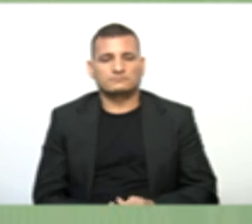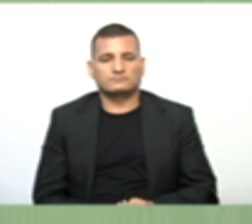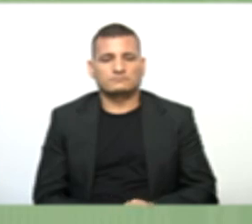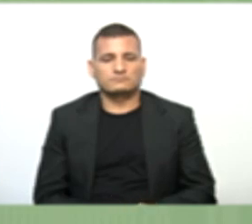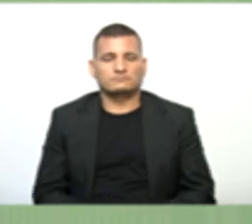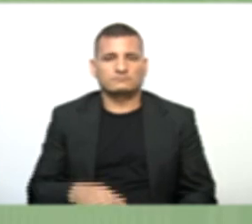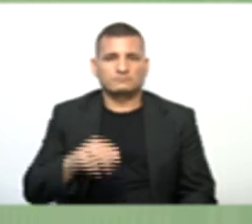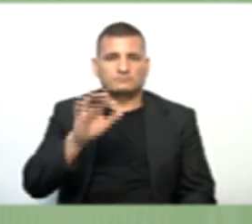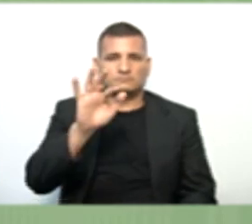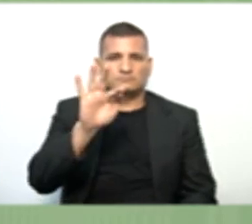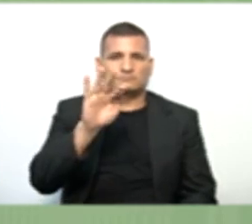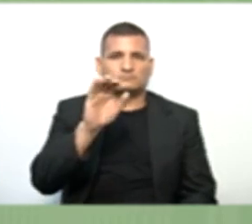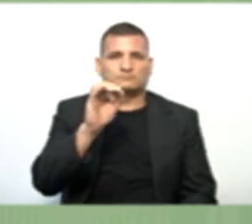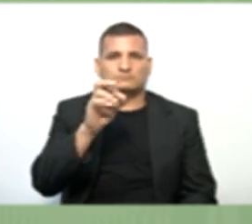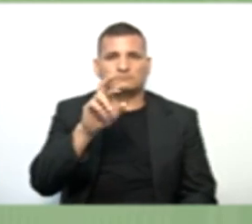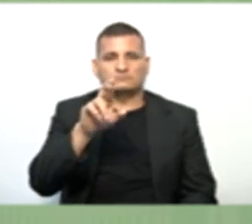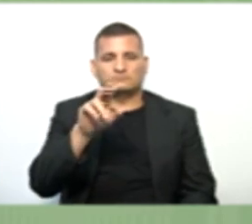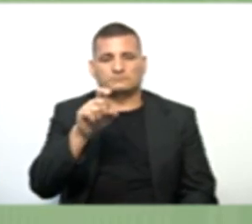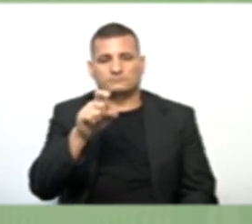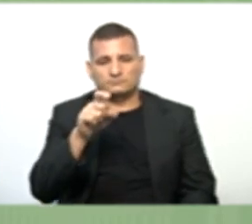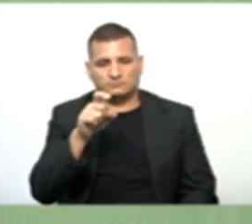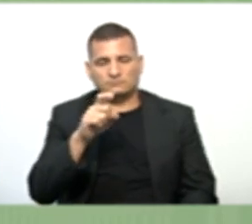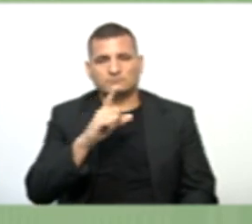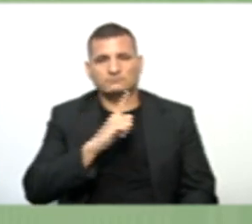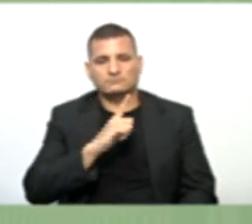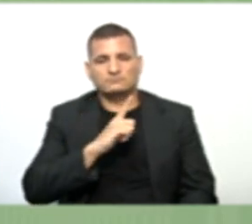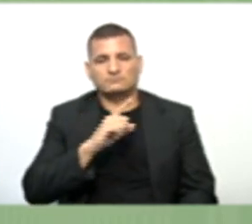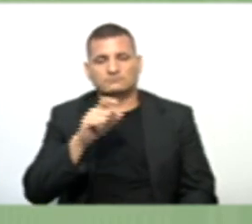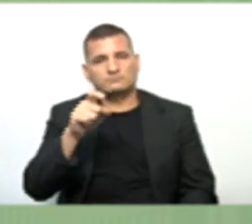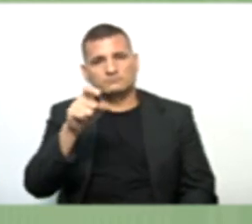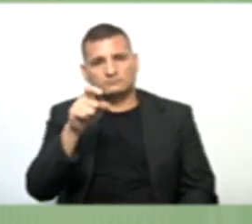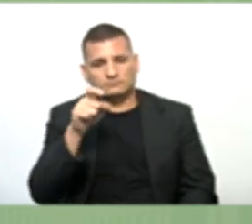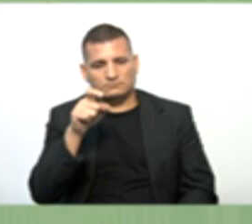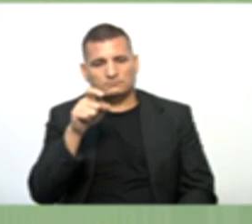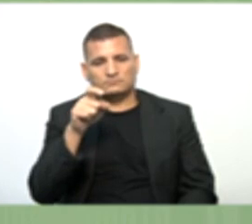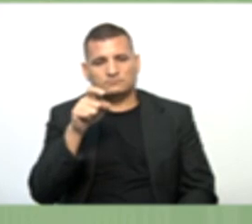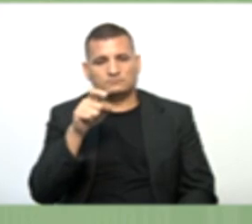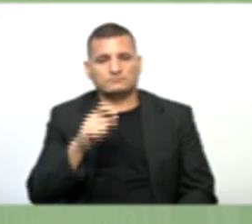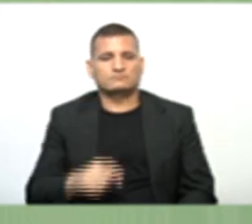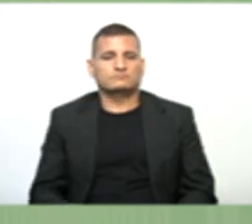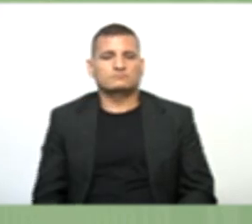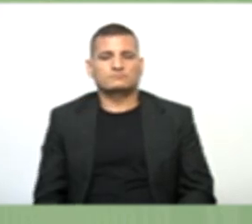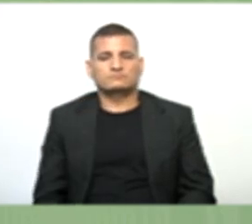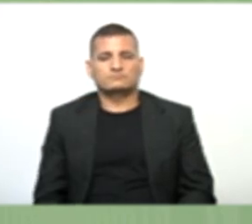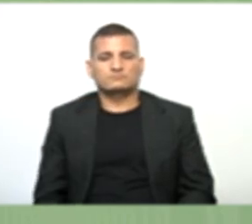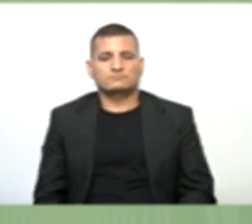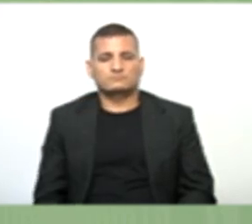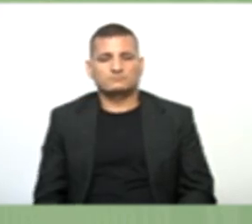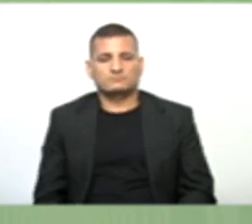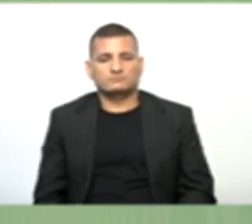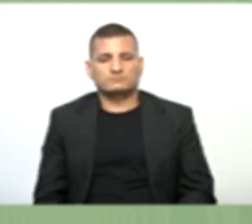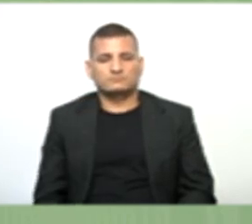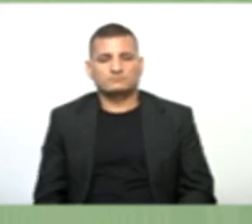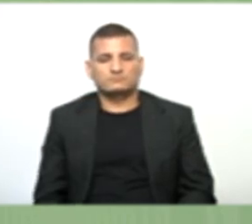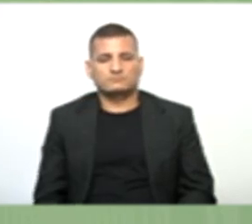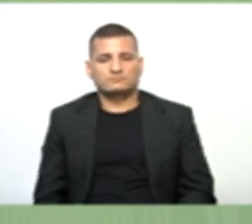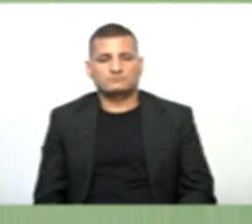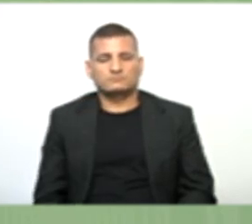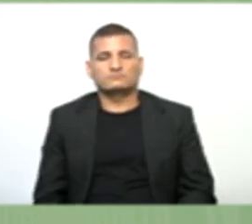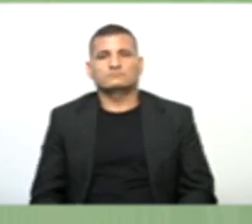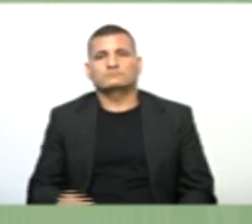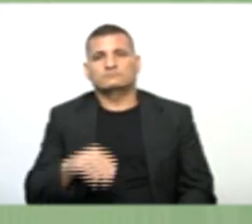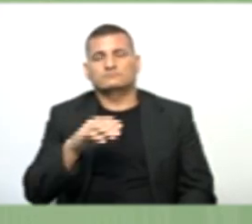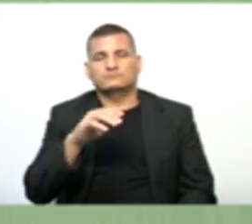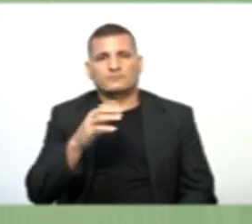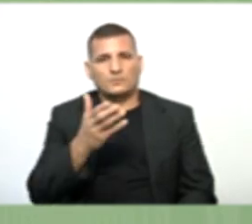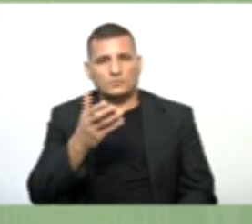laço, x, né? Aí eu vou pedir uma range, quer dizer, uma sequência de valores, uma faixa